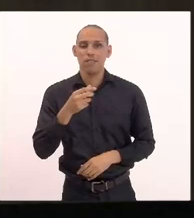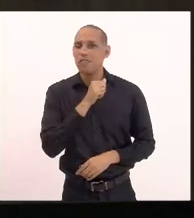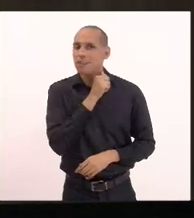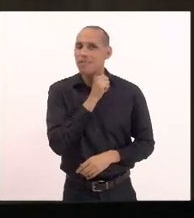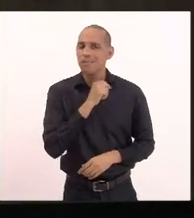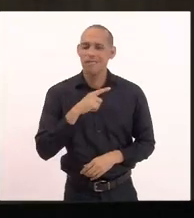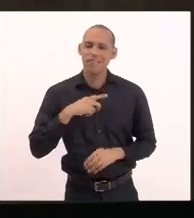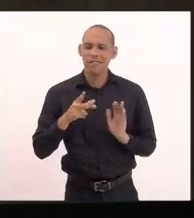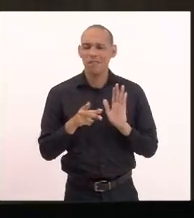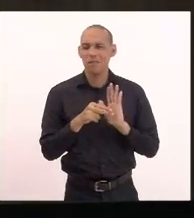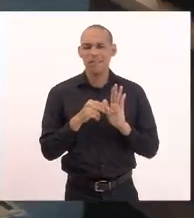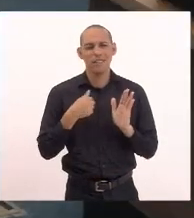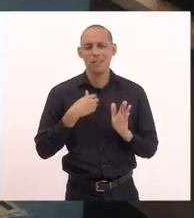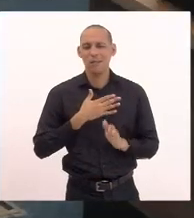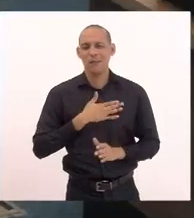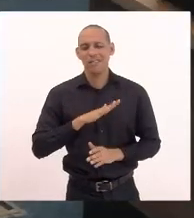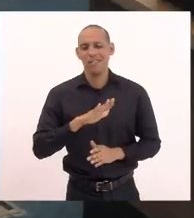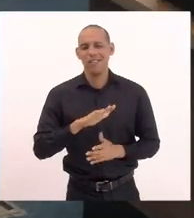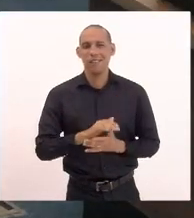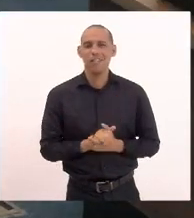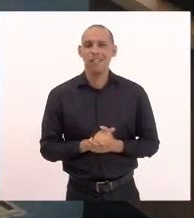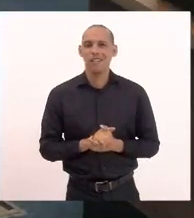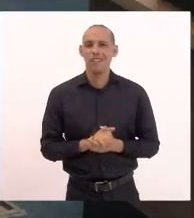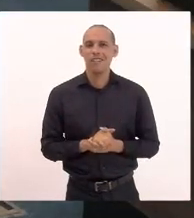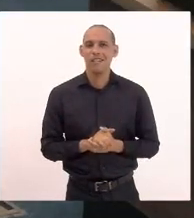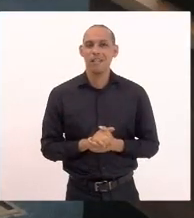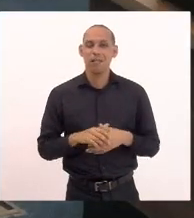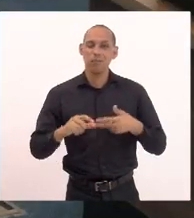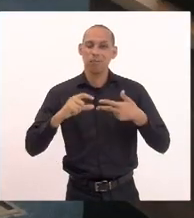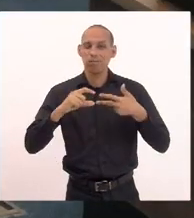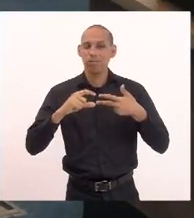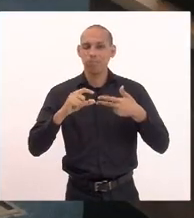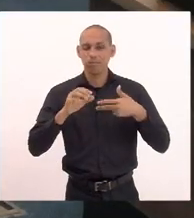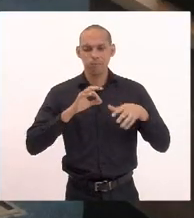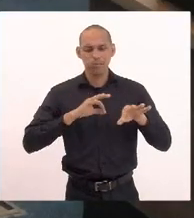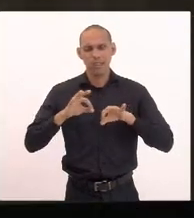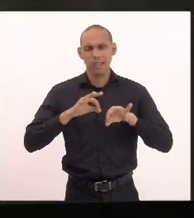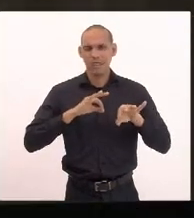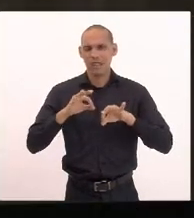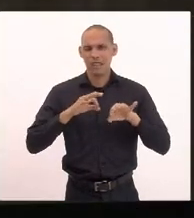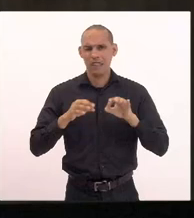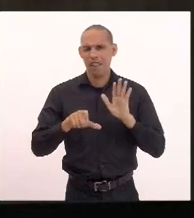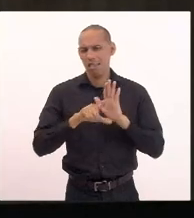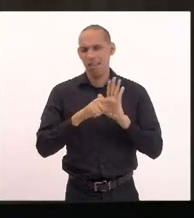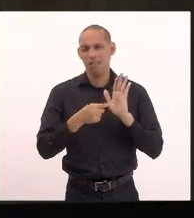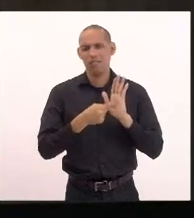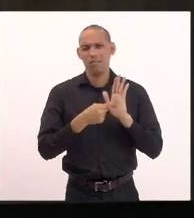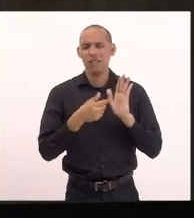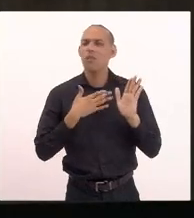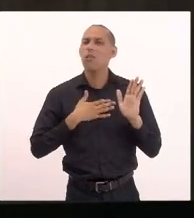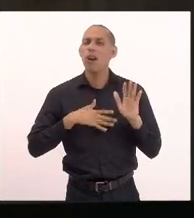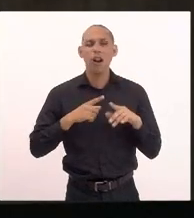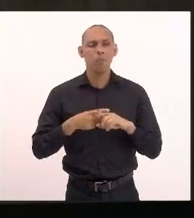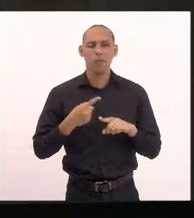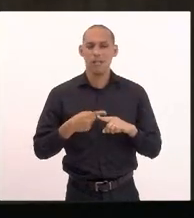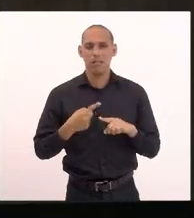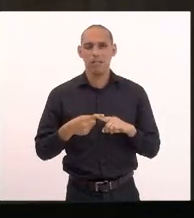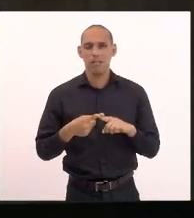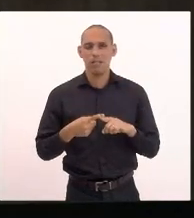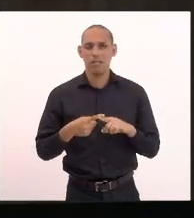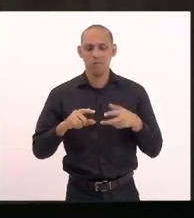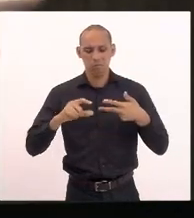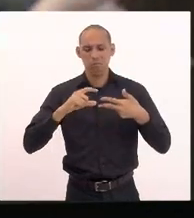que eu particularmente não gosto. O Poder Executivo regulamentará a presente lei. E não gosto por quê? Porque o